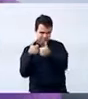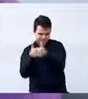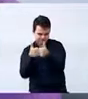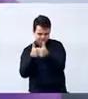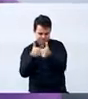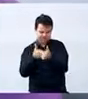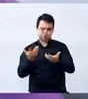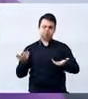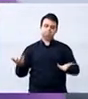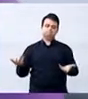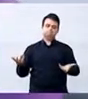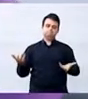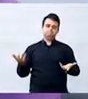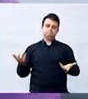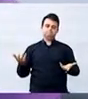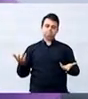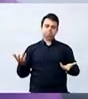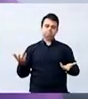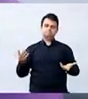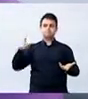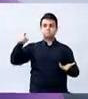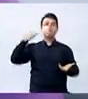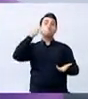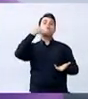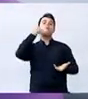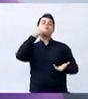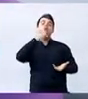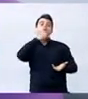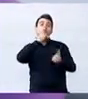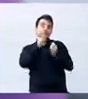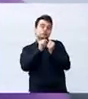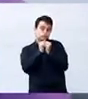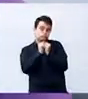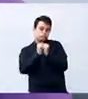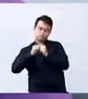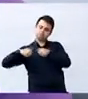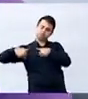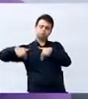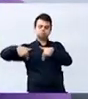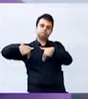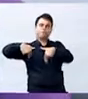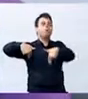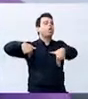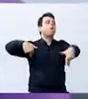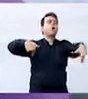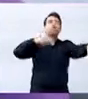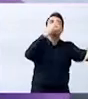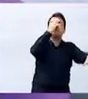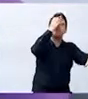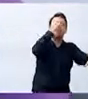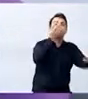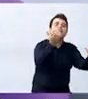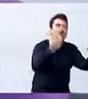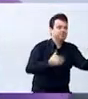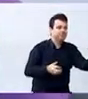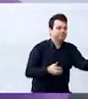Aí eu soltei da mão da minha avó para pegar uma flor para colocar na